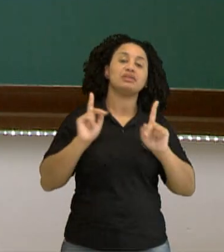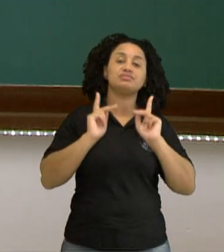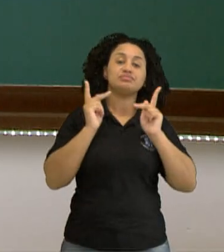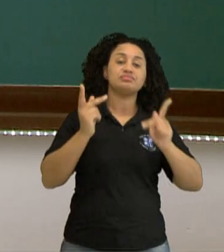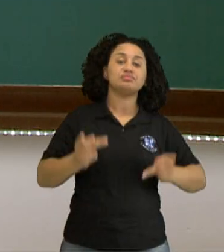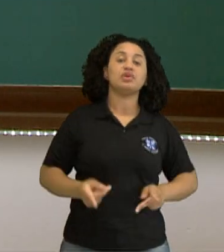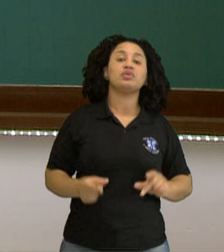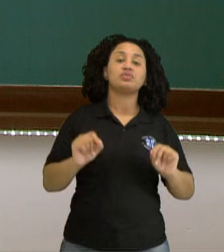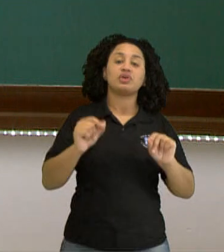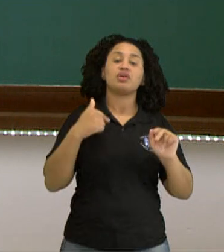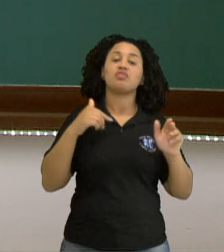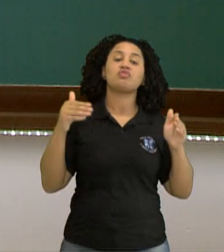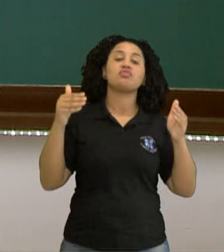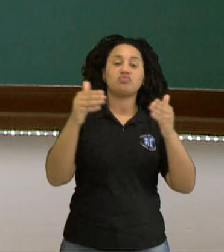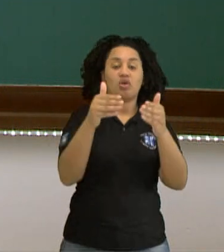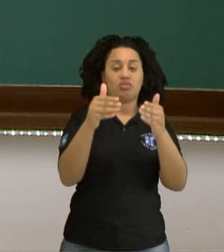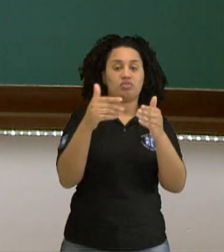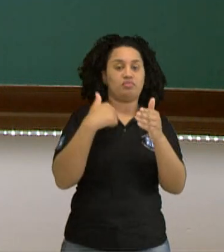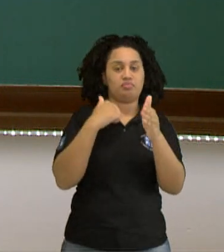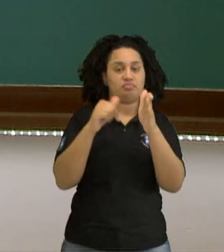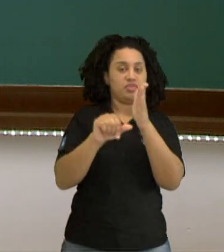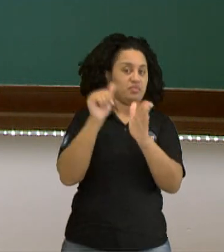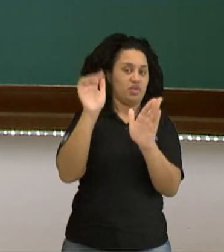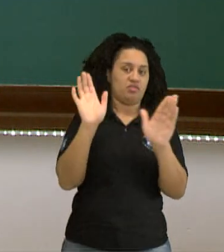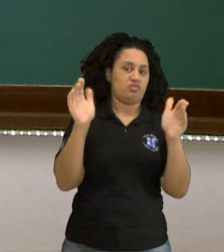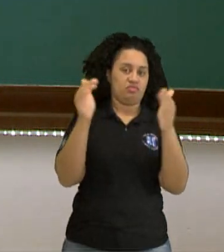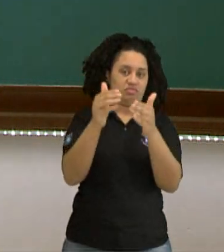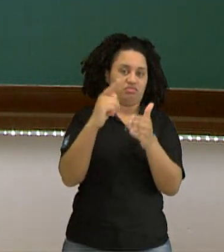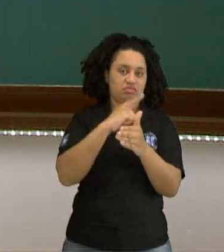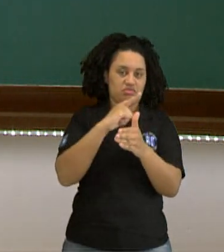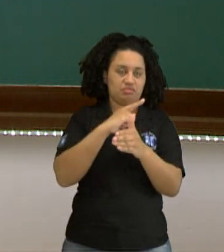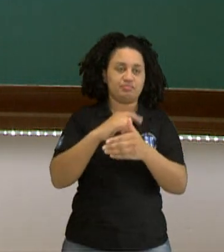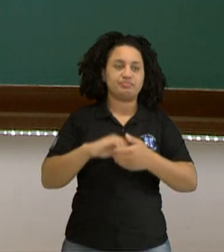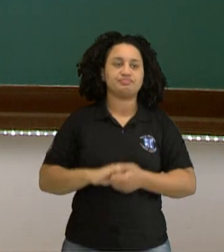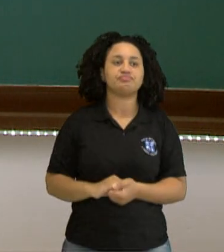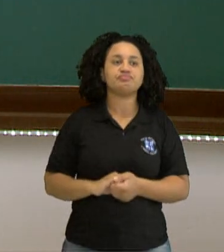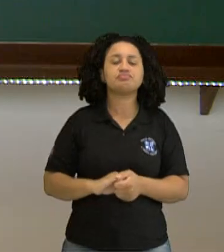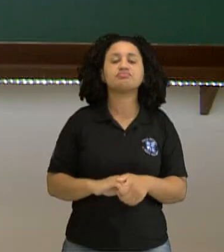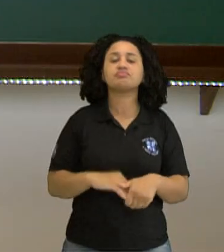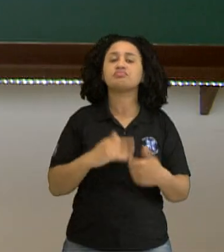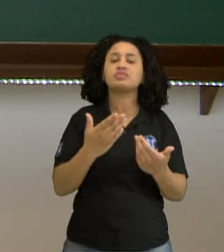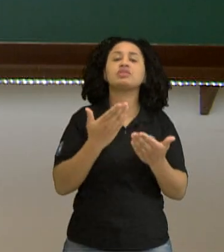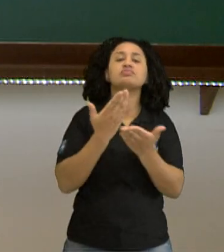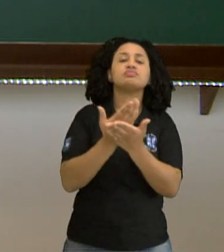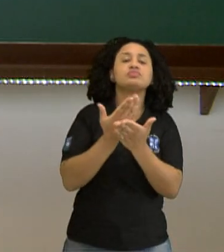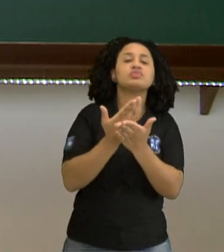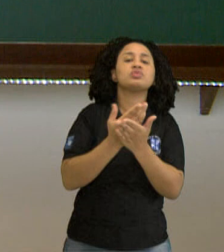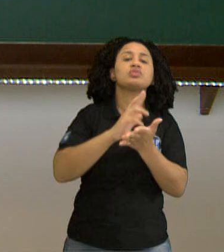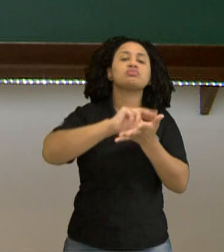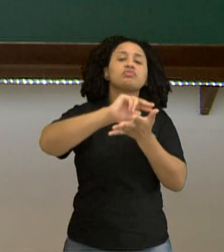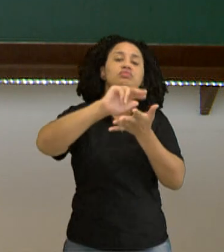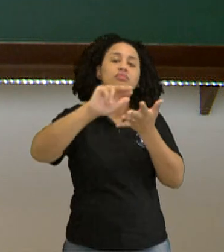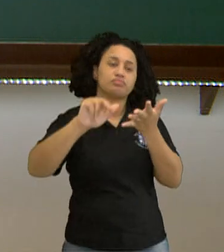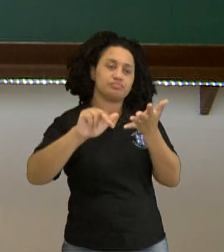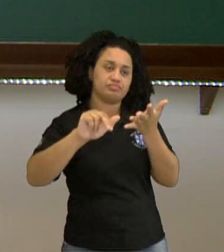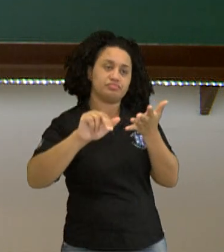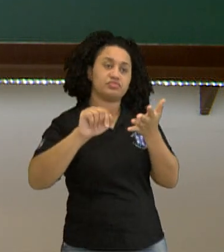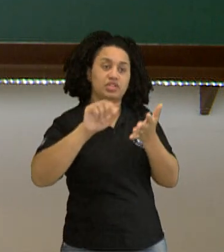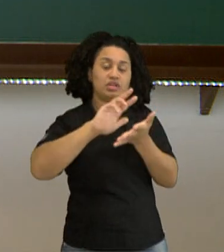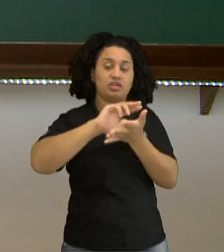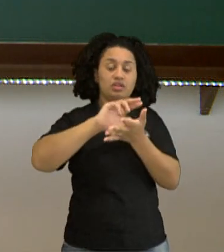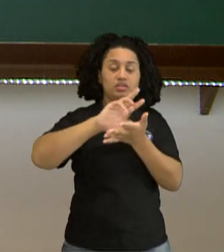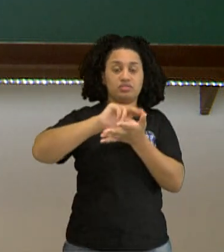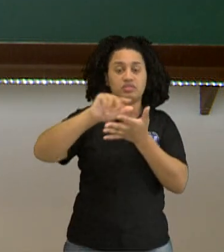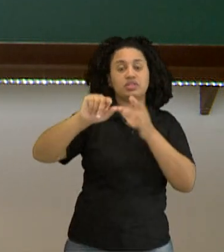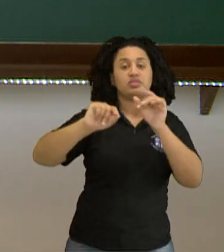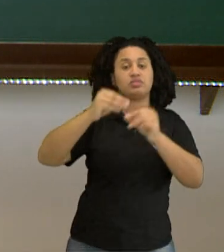vista como o primeiro lugar. Beleza? Estudo da diversidade. A diversidade da